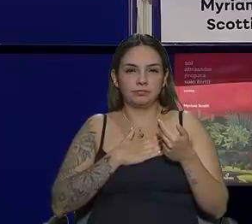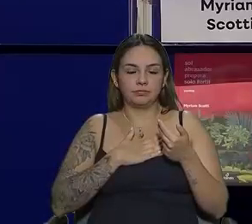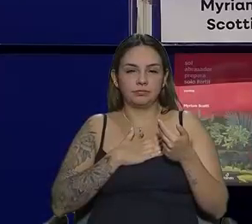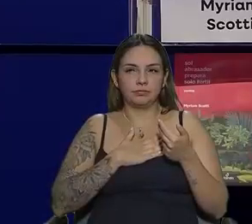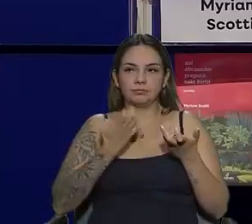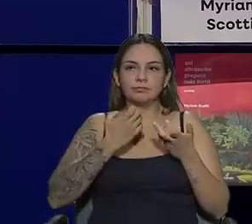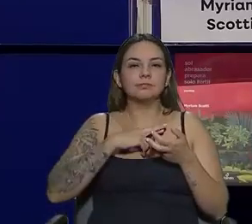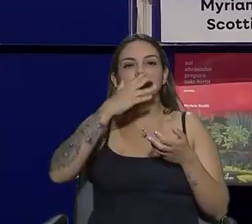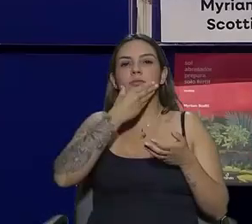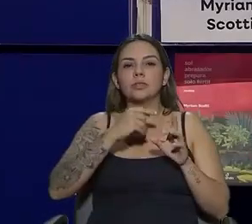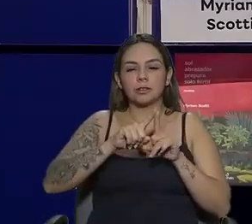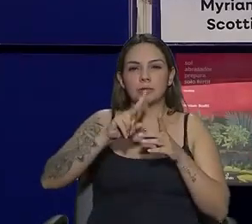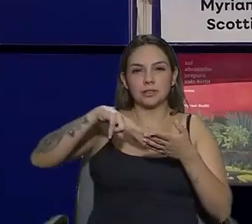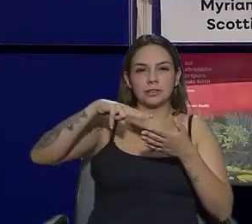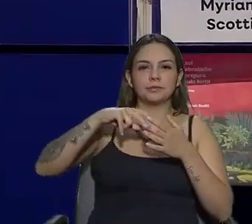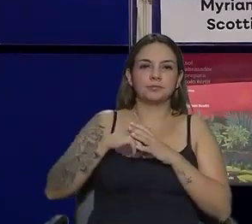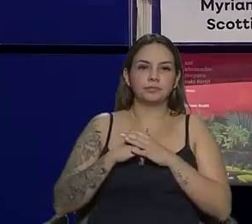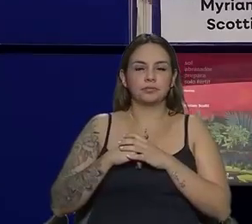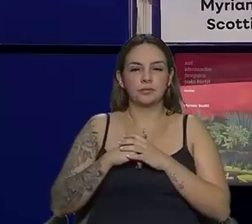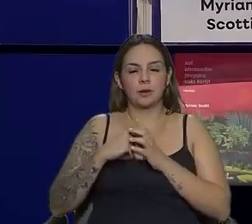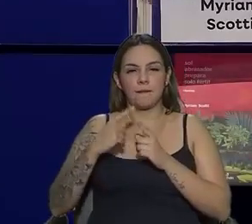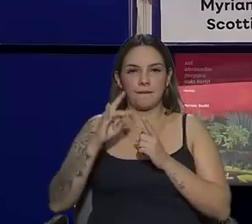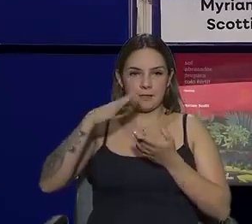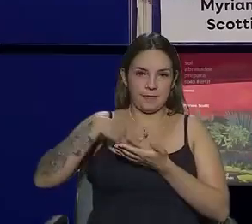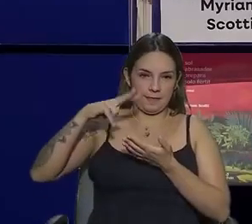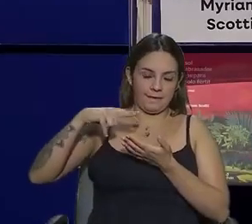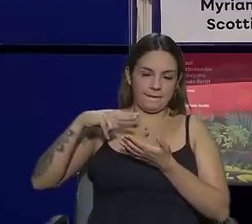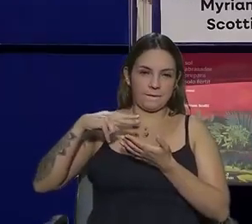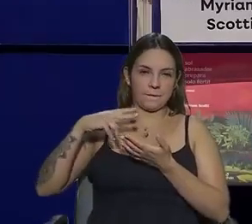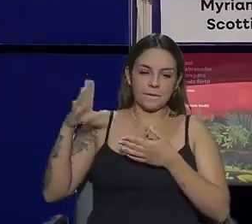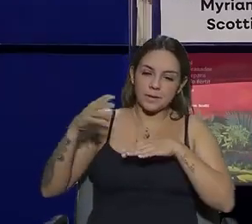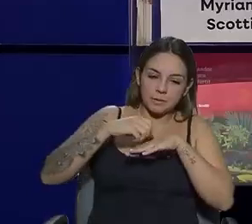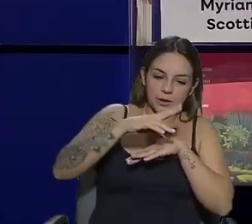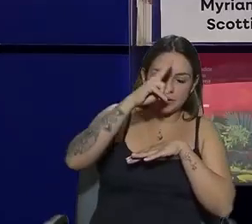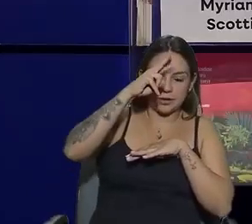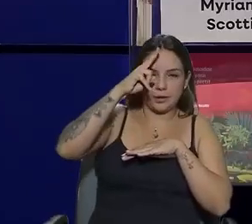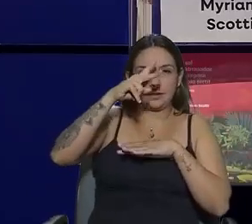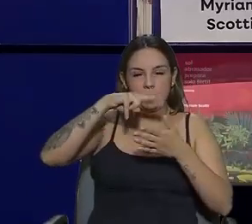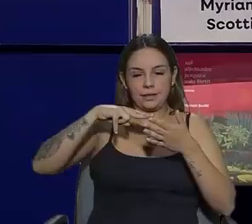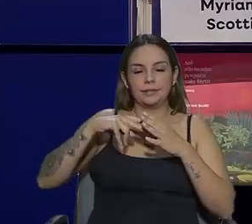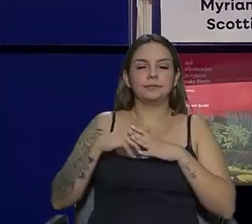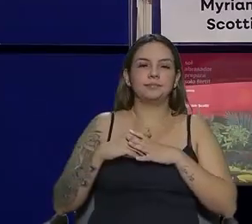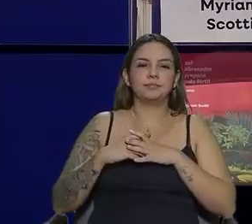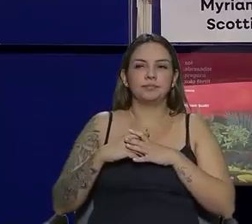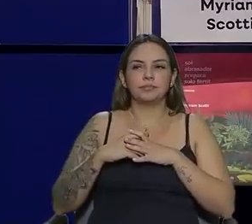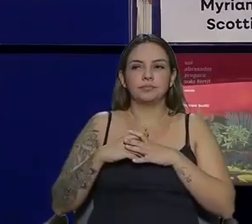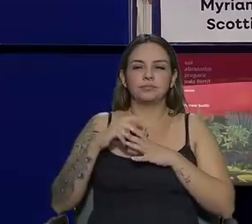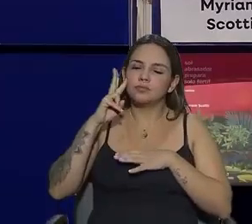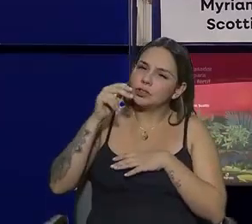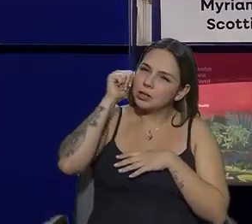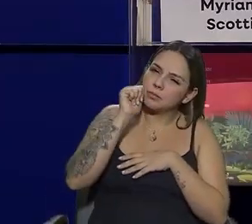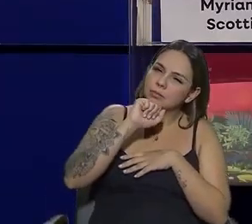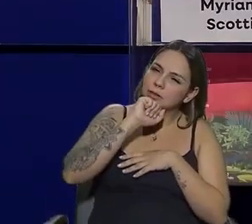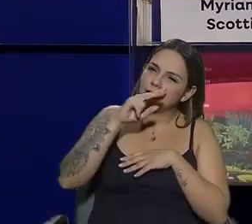que eu queria que meu irmão lesse também. Porque só eu queria partilhar essa história. Aí ele leu. Aí eu fiquei olhando para minha